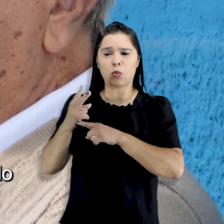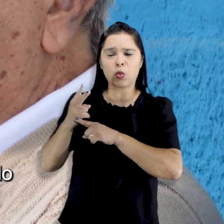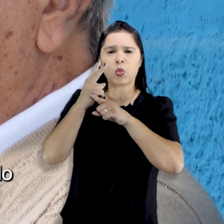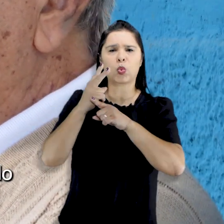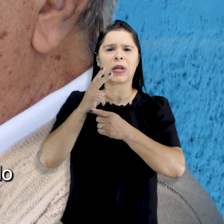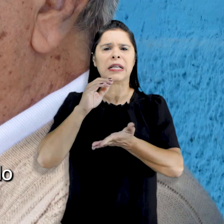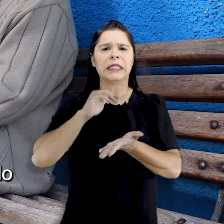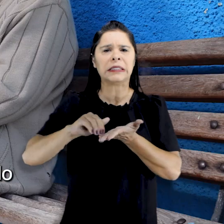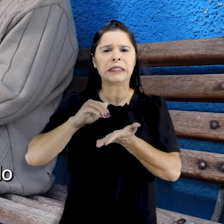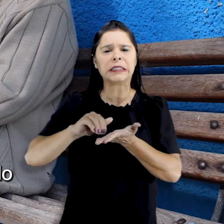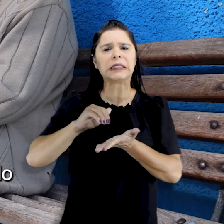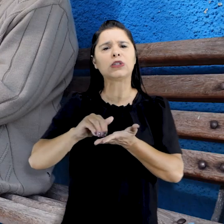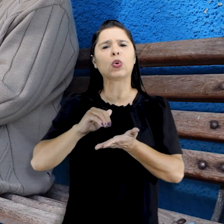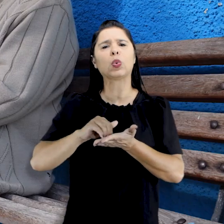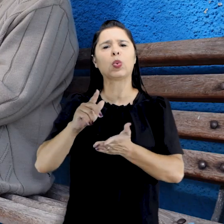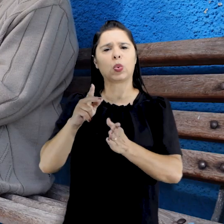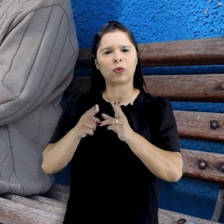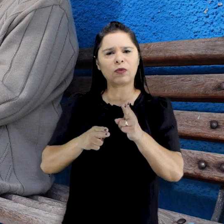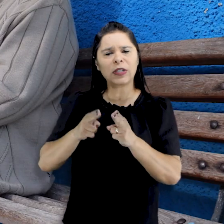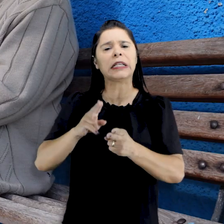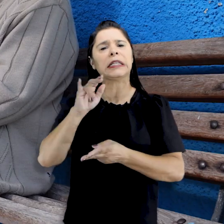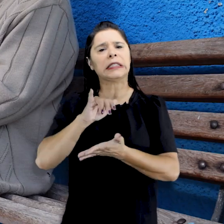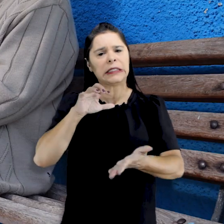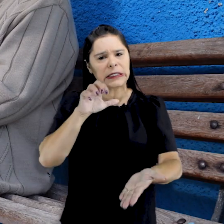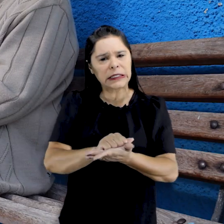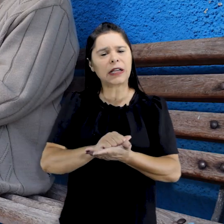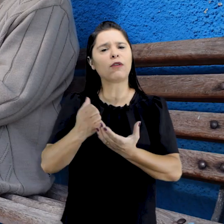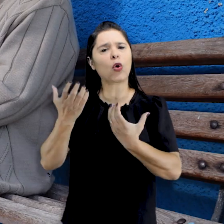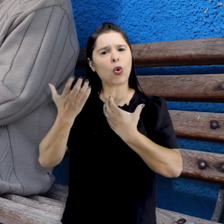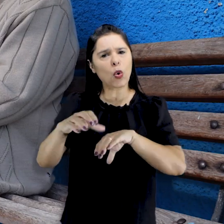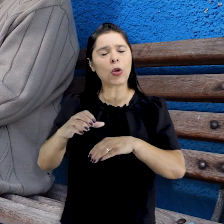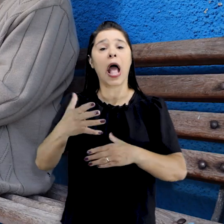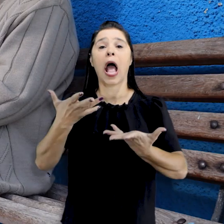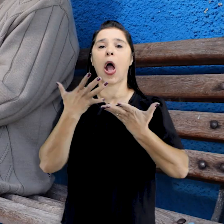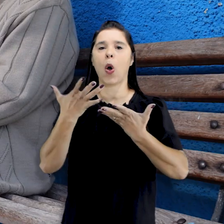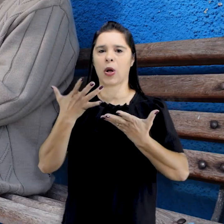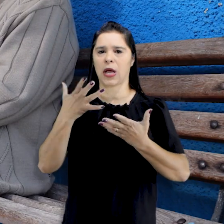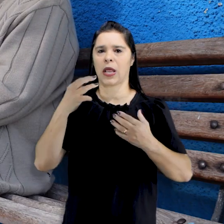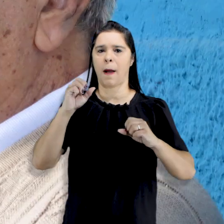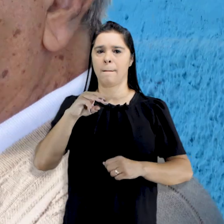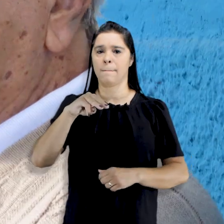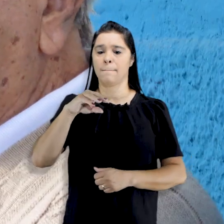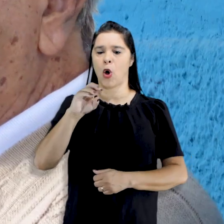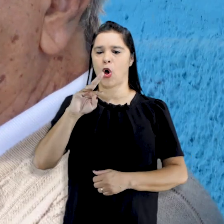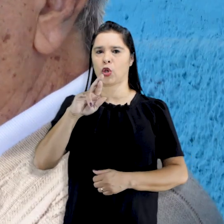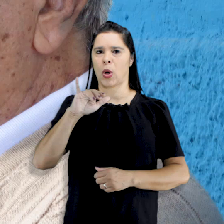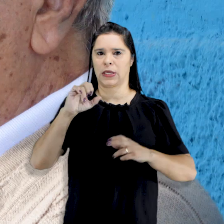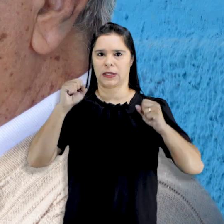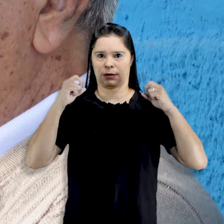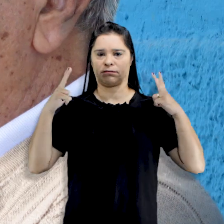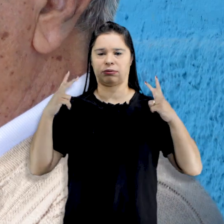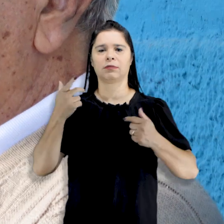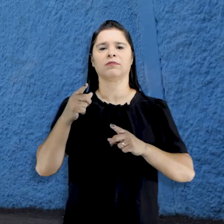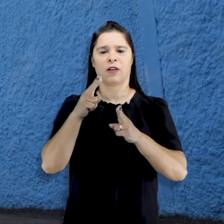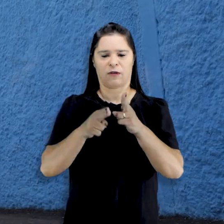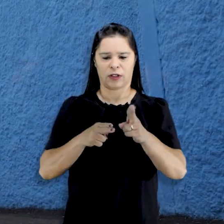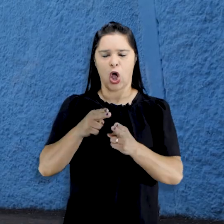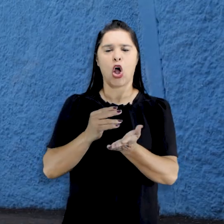os escritórios da rede ferroviária e me inscrevi para esse concurso, para motorista rodoviário. Passei nesse